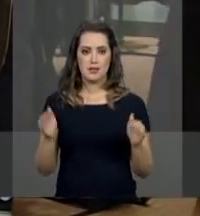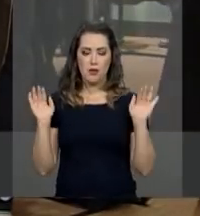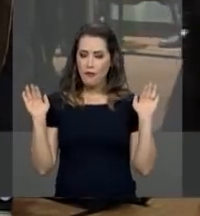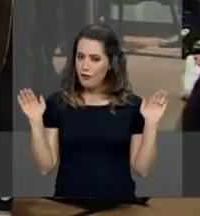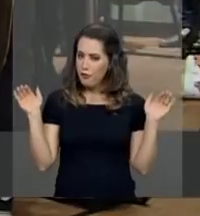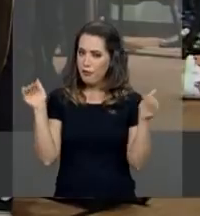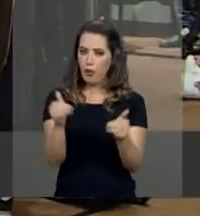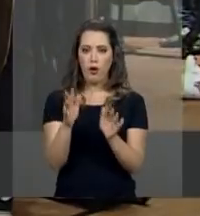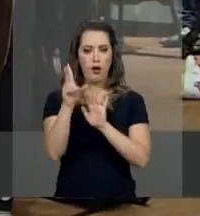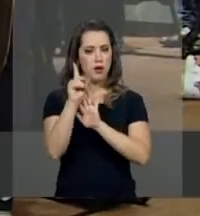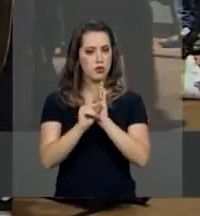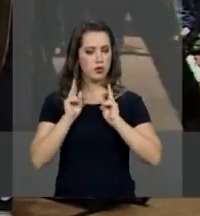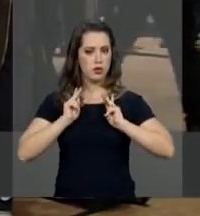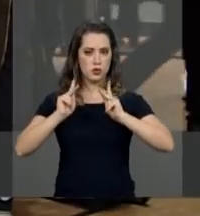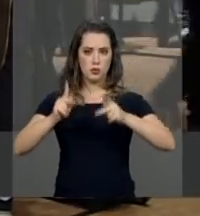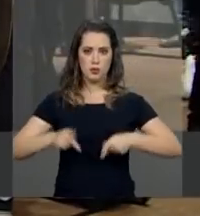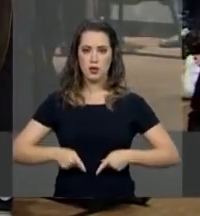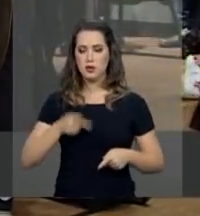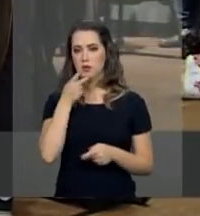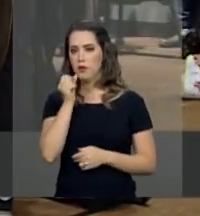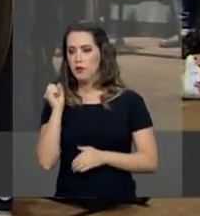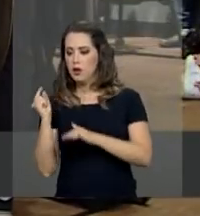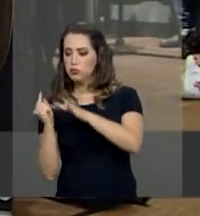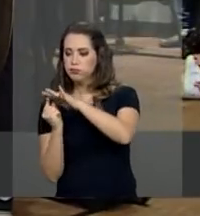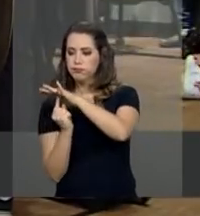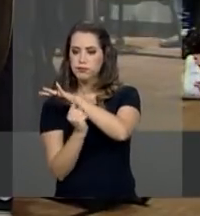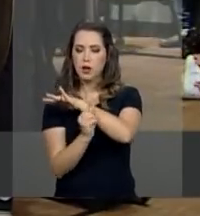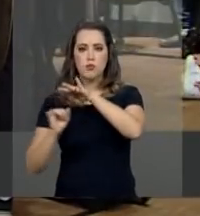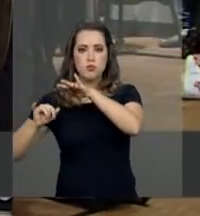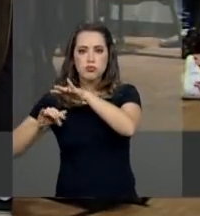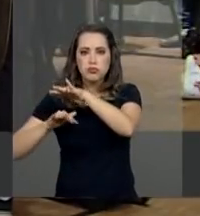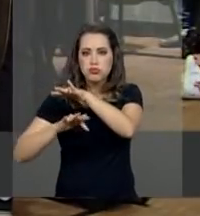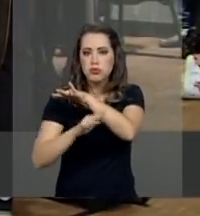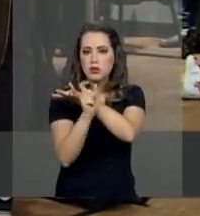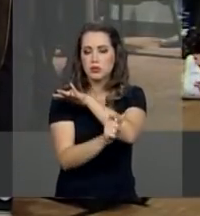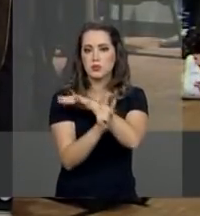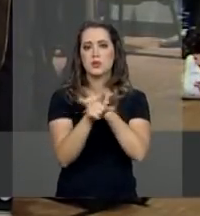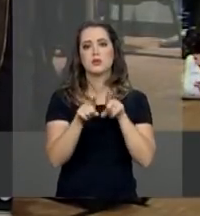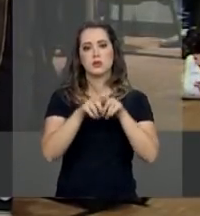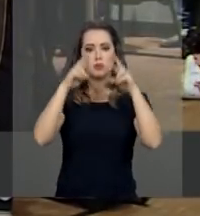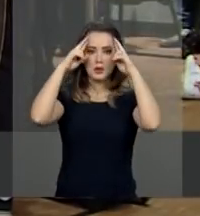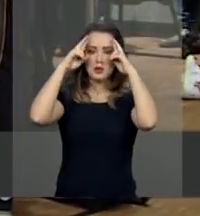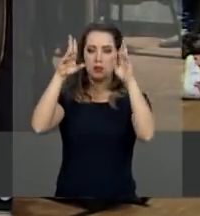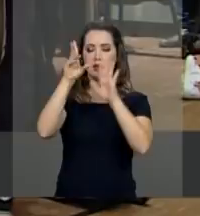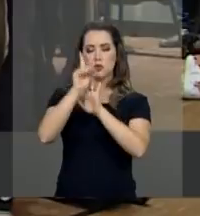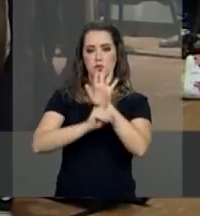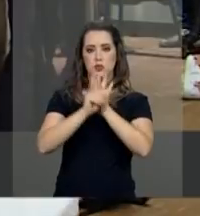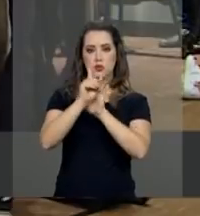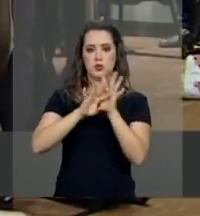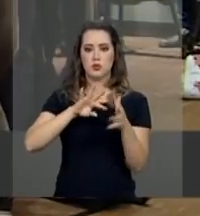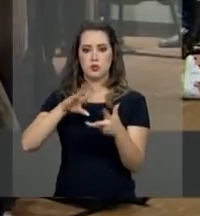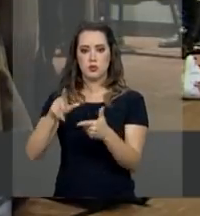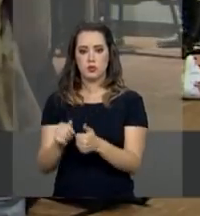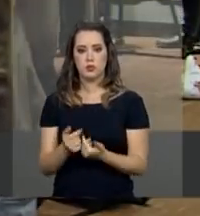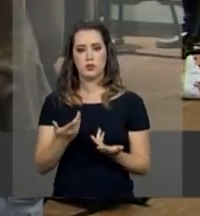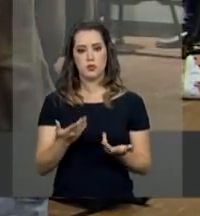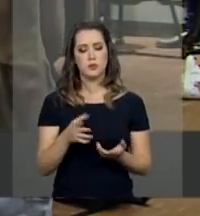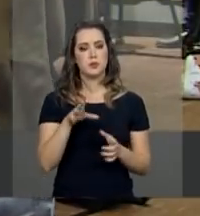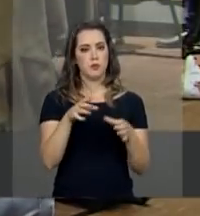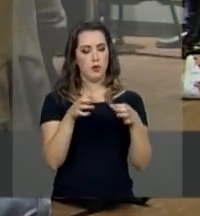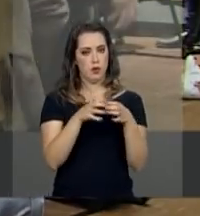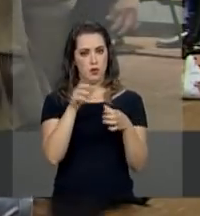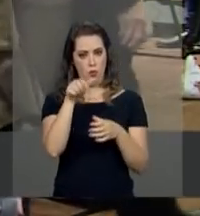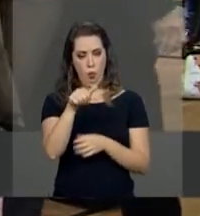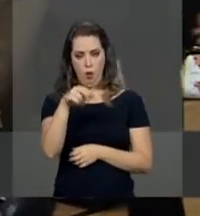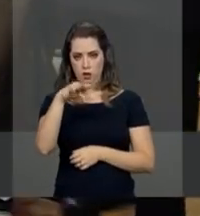tratar de temas de migração e também continuem respeitando o direito internacional. O secretário-geral da ONU